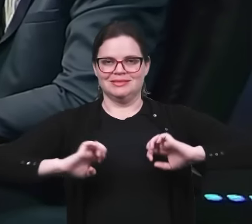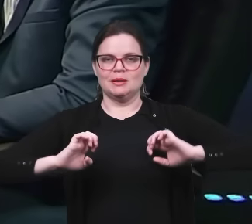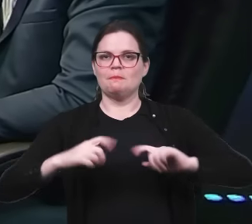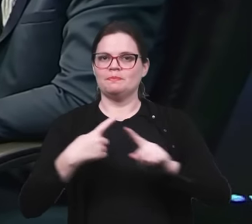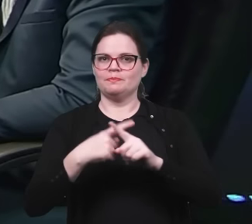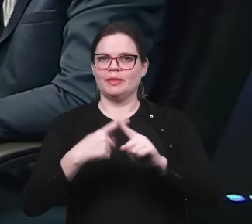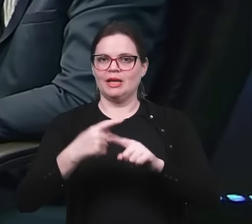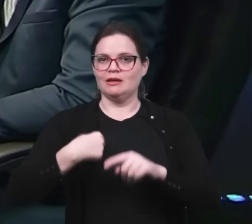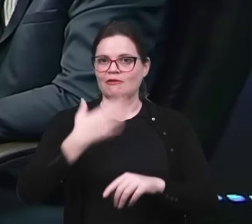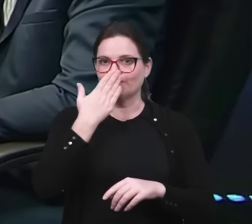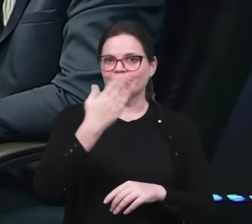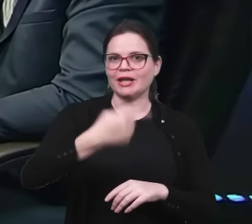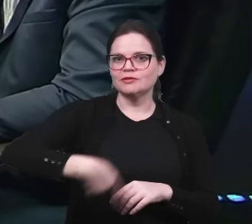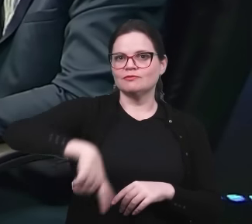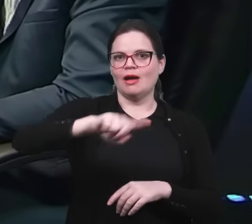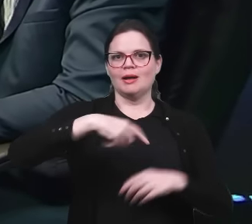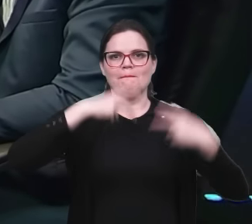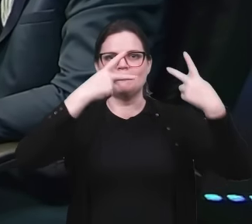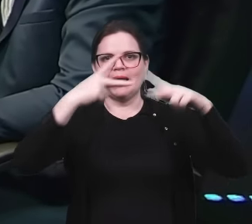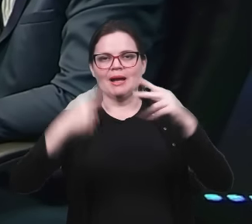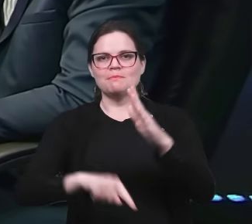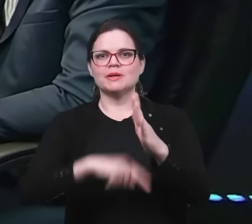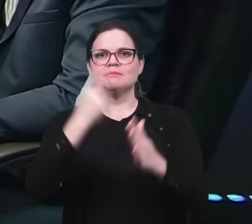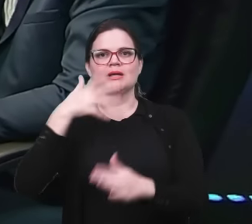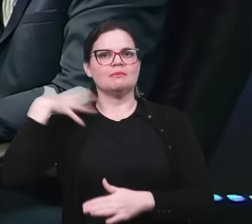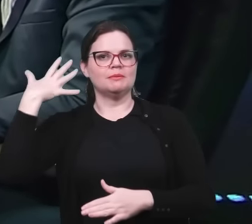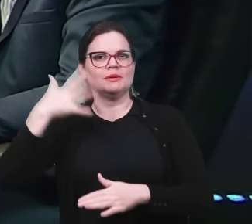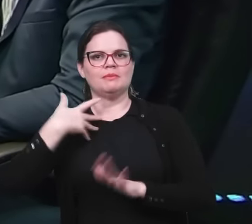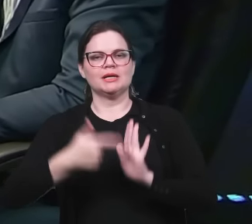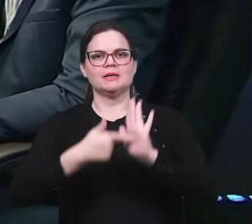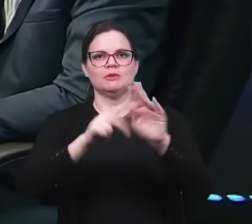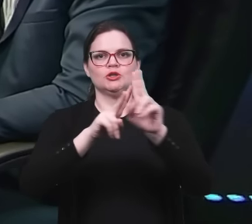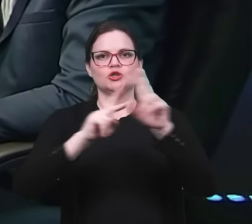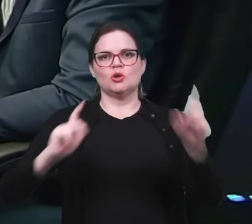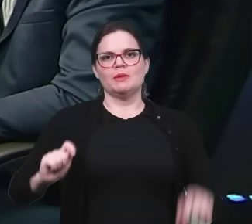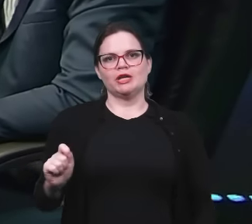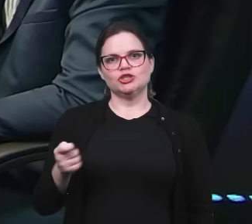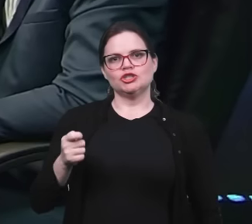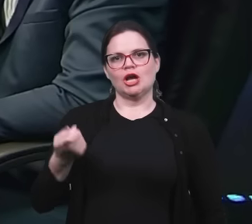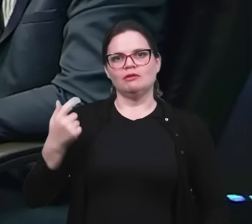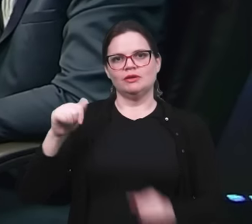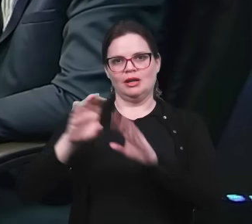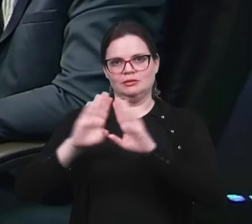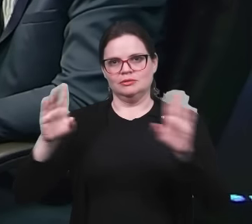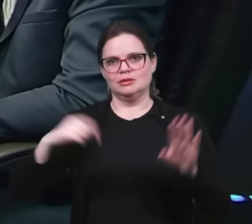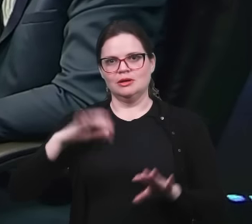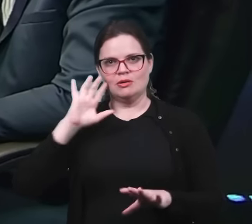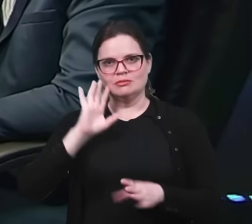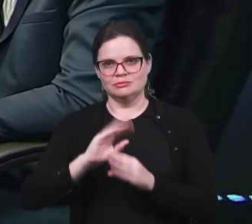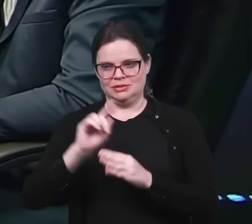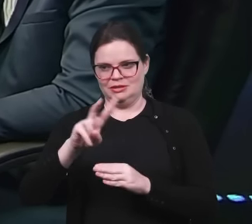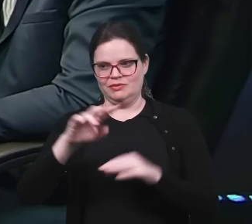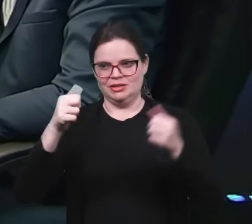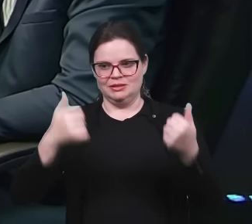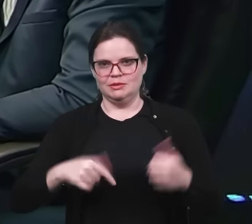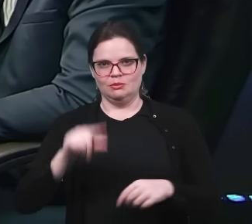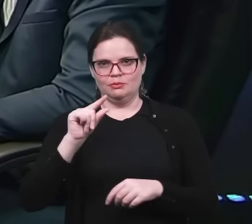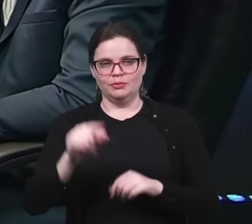trouxe a primeira mensagem. Quando a gente fala das chaves do reino, né? Eu creio que você vai falar um pouco sobre isso,